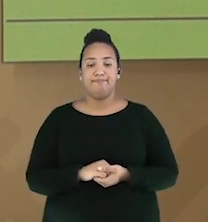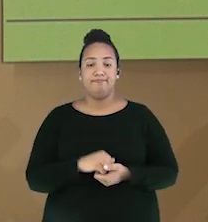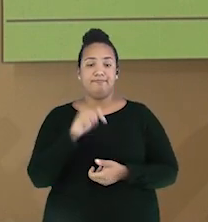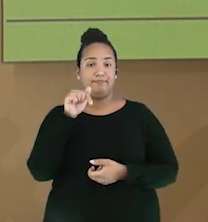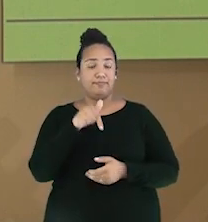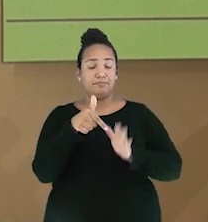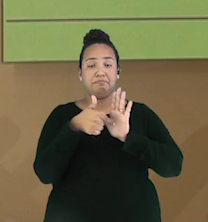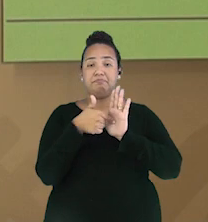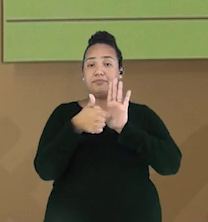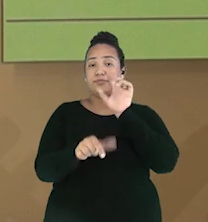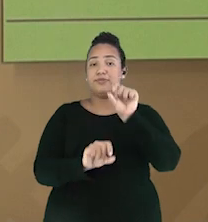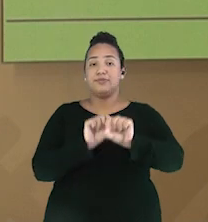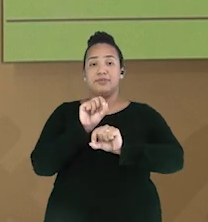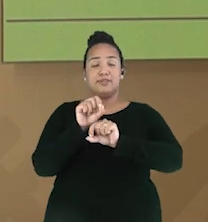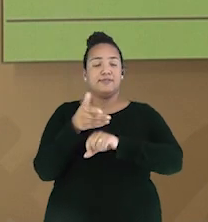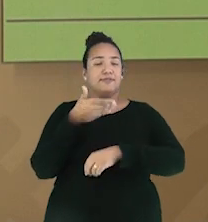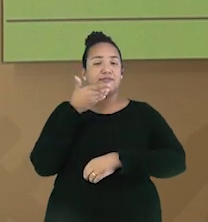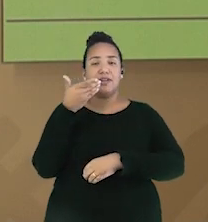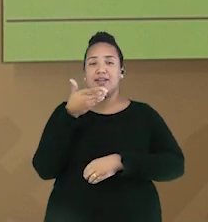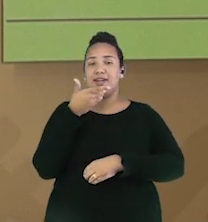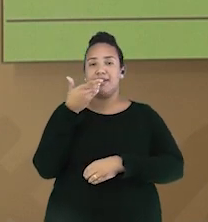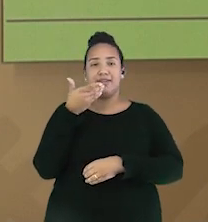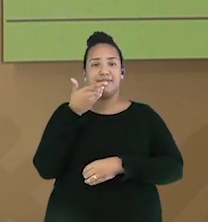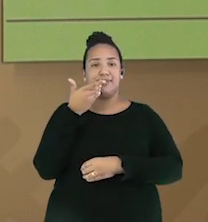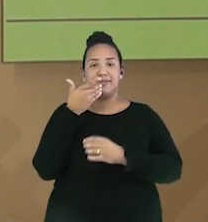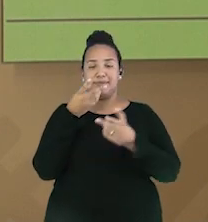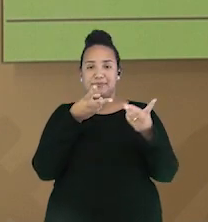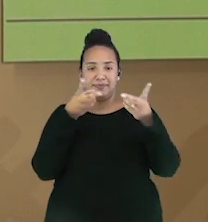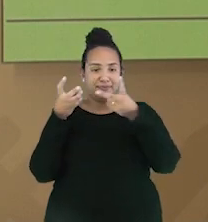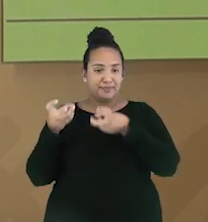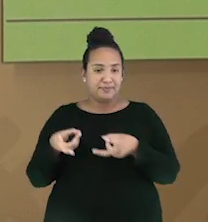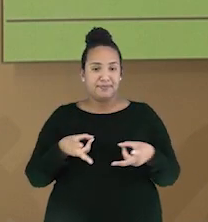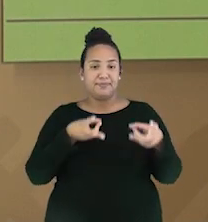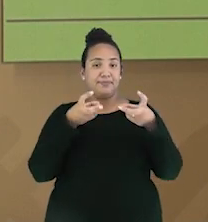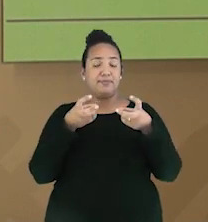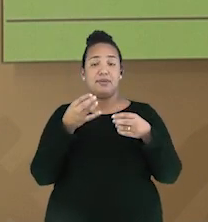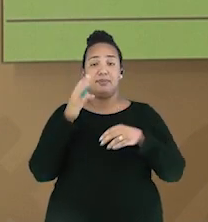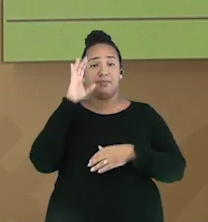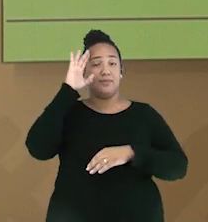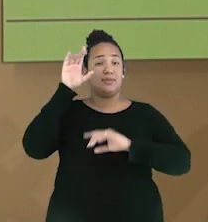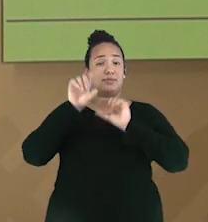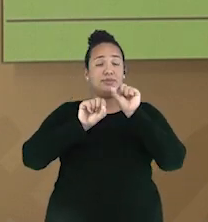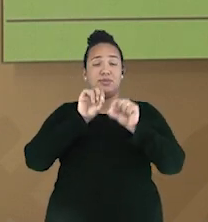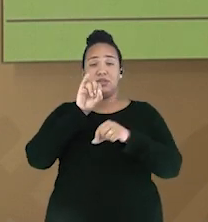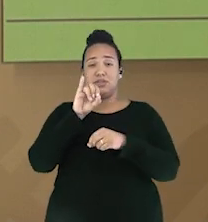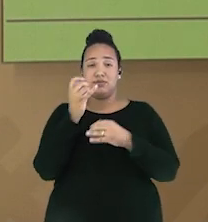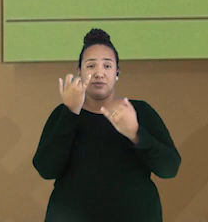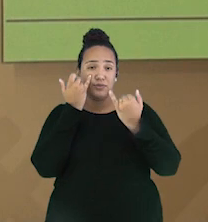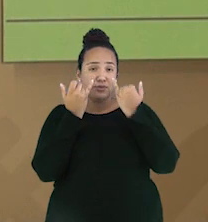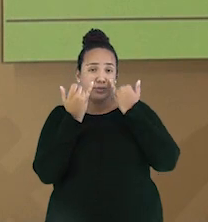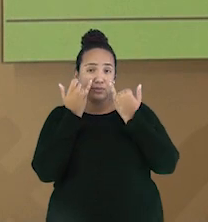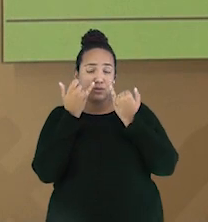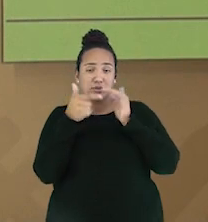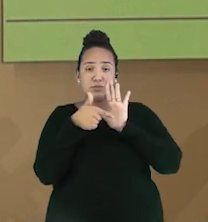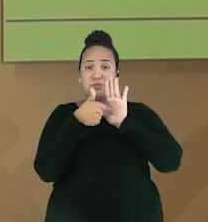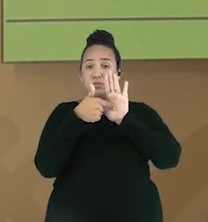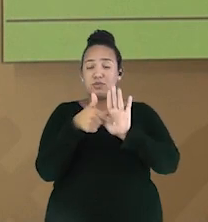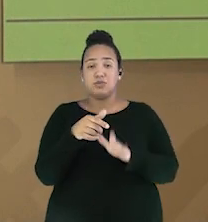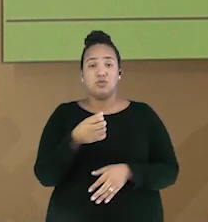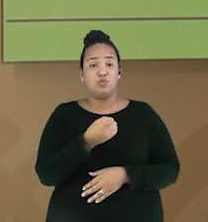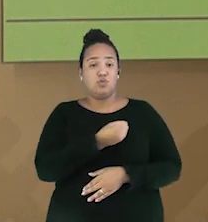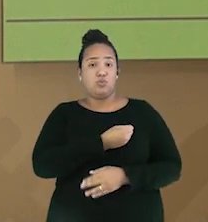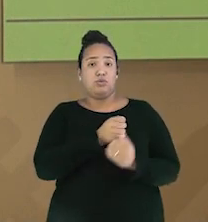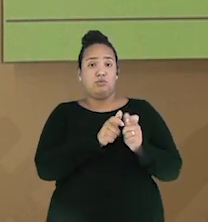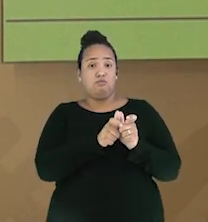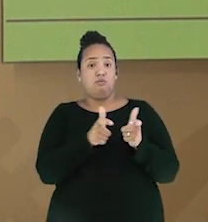muita praticidade, principalmente quando os dados não são discretos e apresentam um número muito